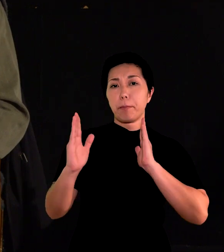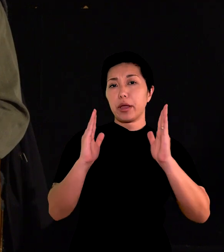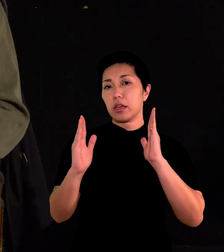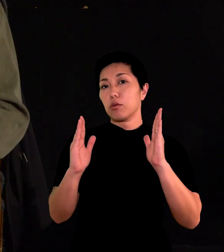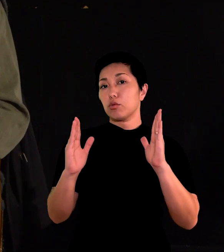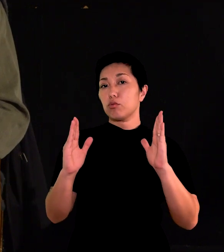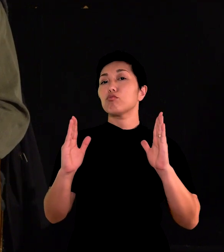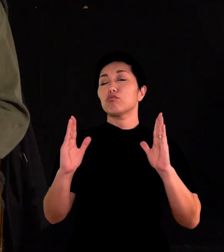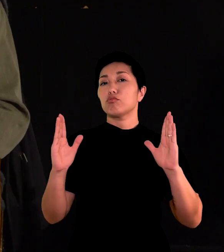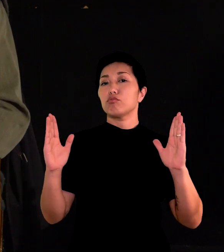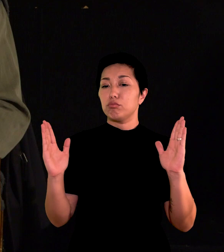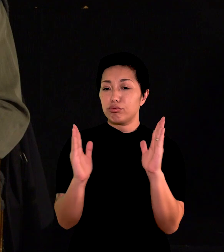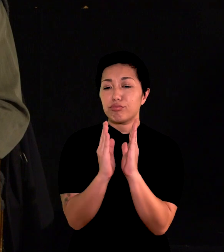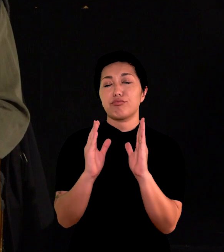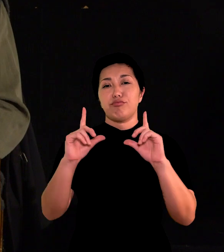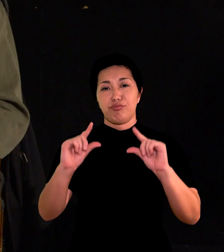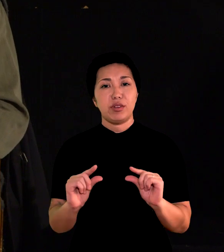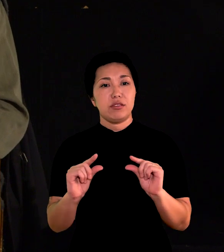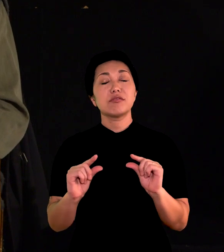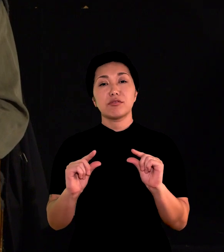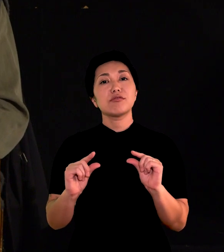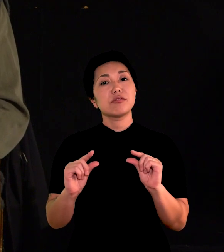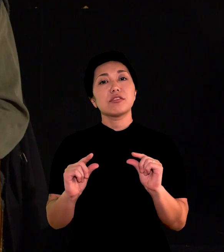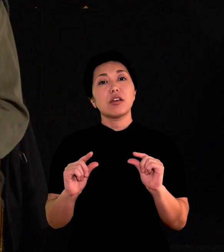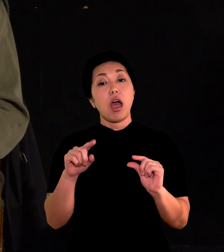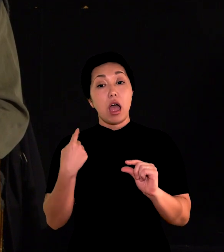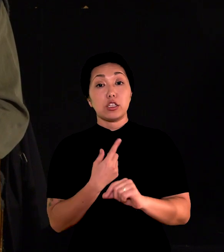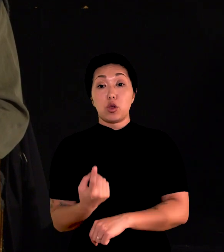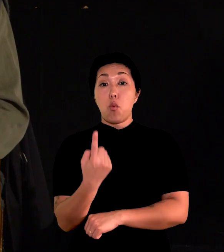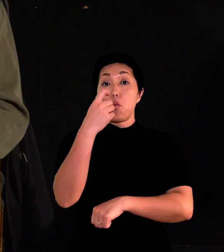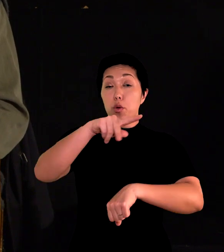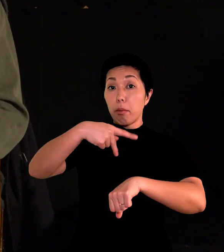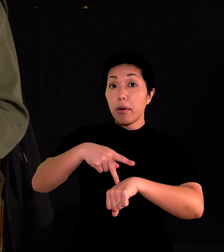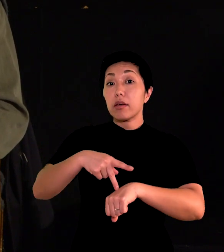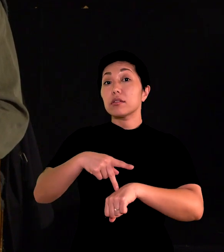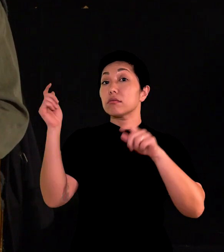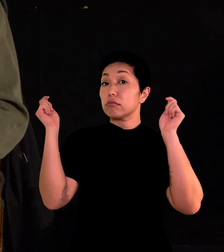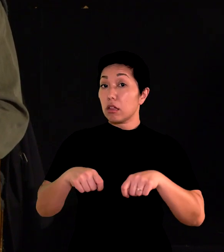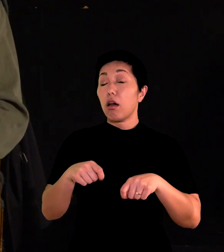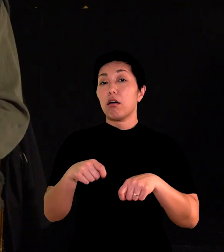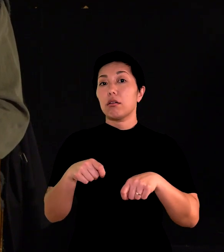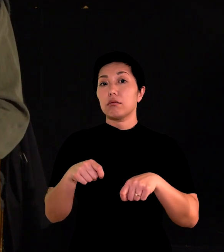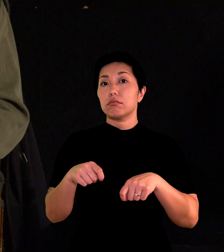num prazo bastante reduzido, a gente seja o único país a rodar